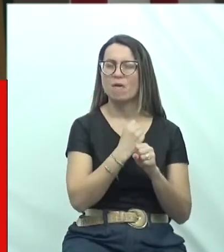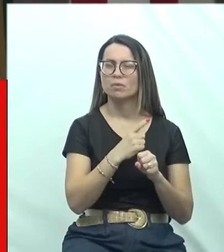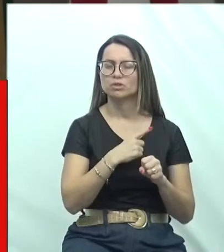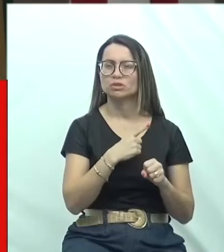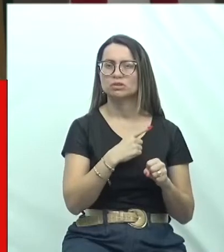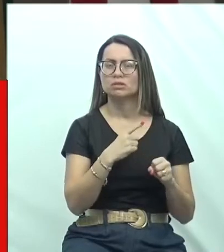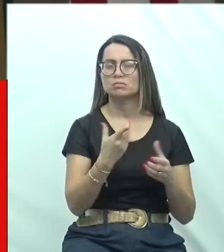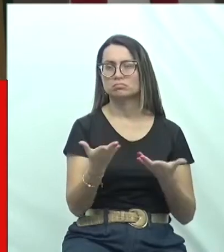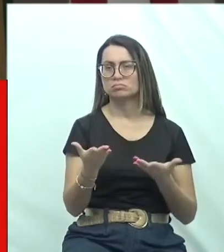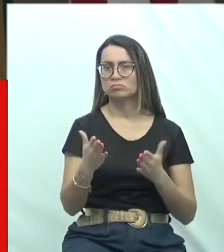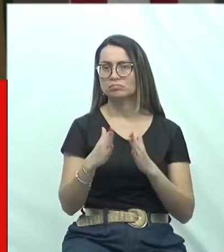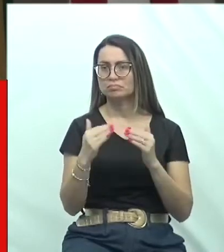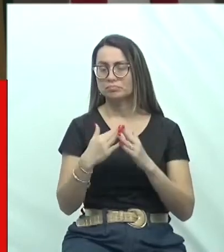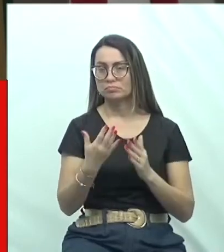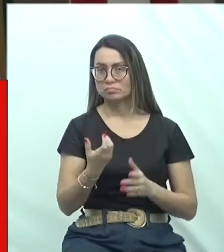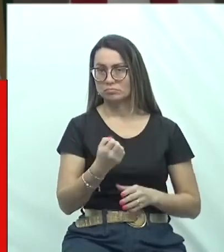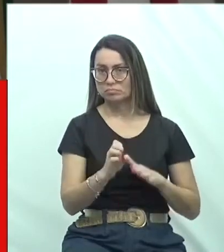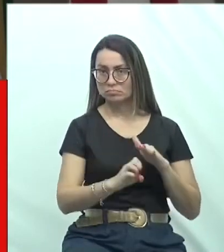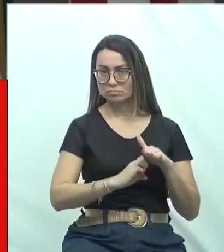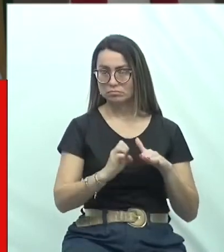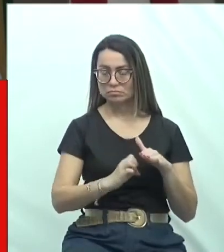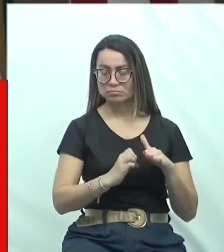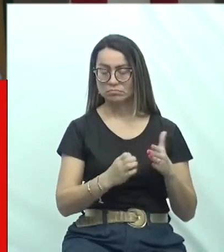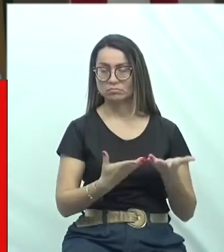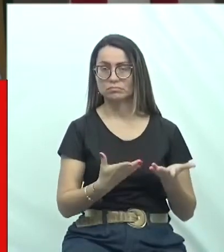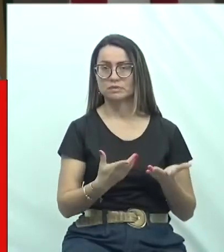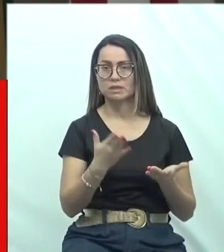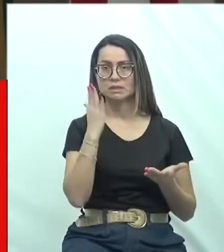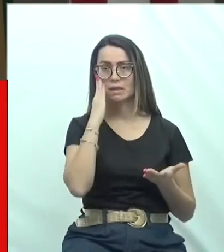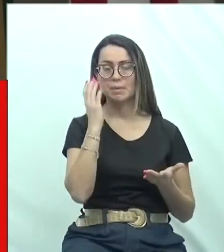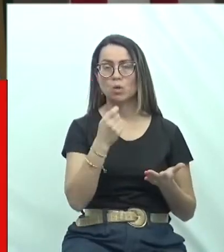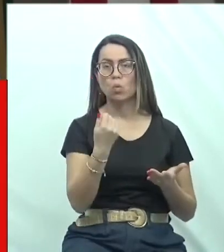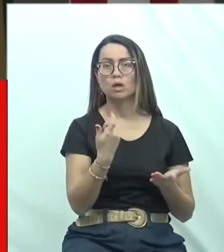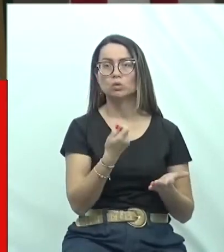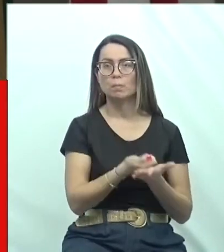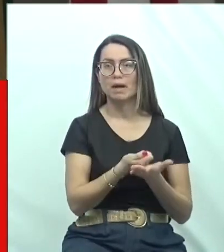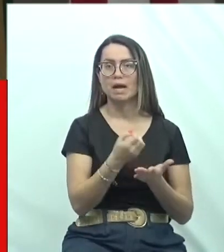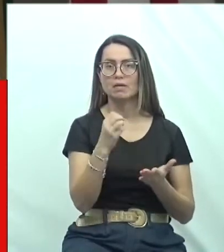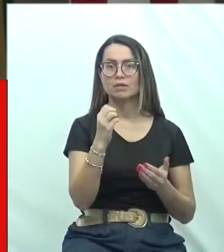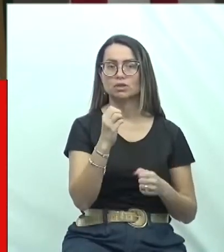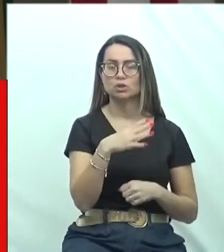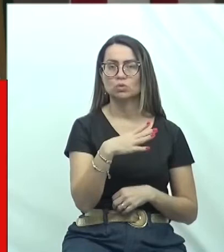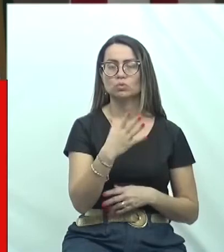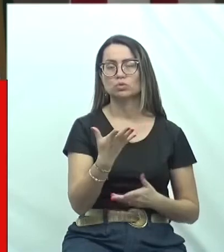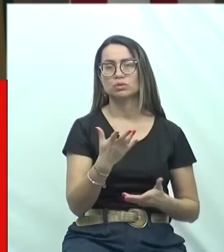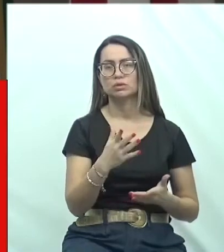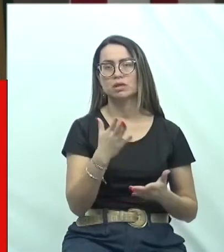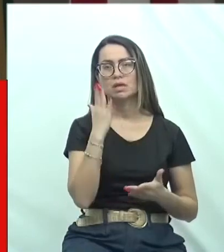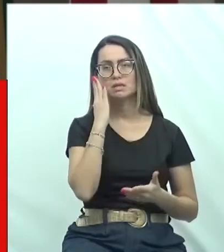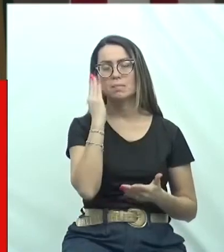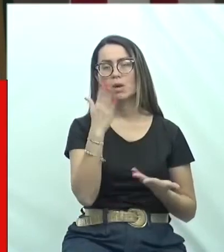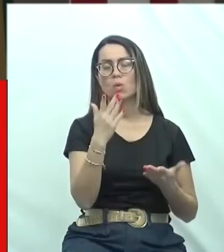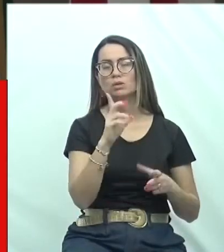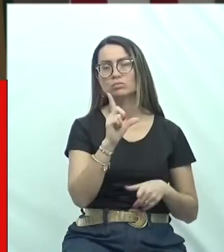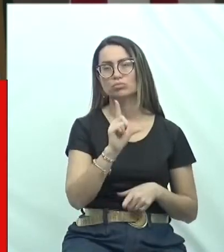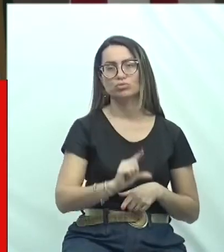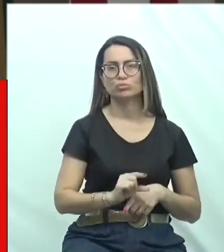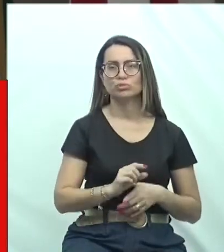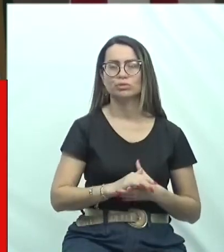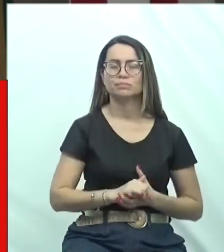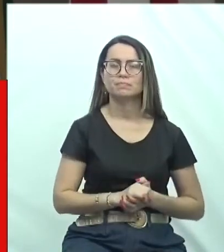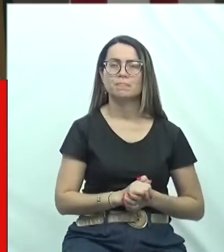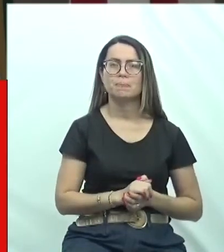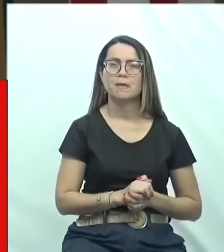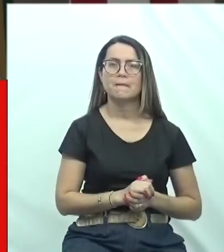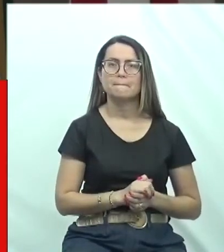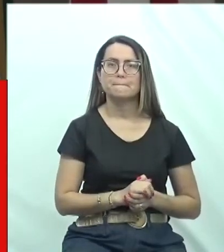sendo consumindo de energia e o que poderia vir economizar com placas solares. Assim, ó,